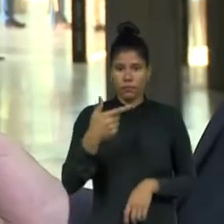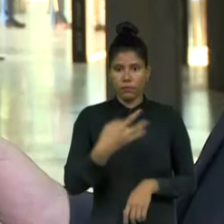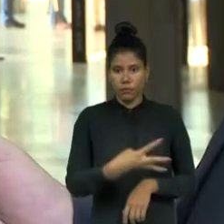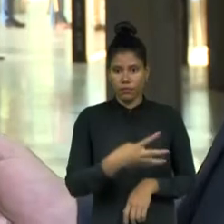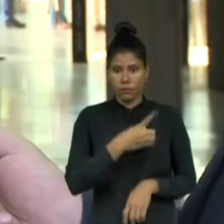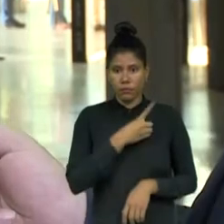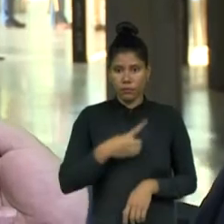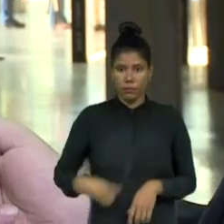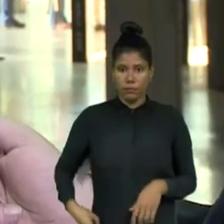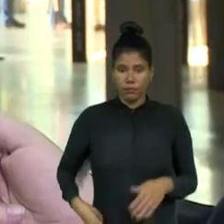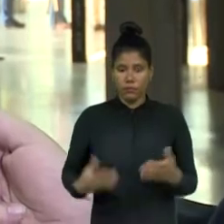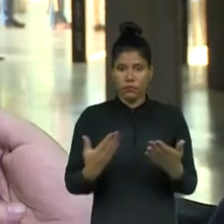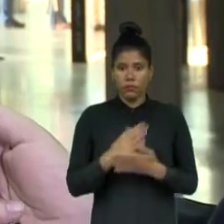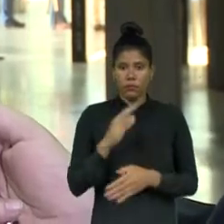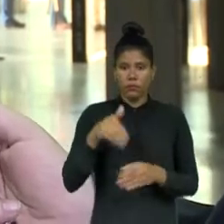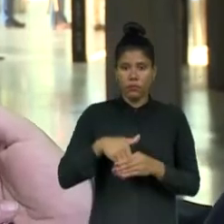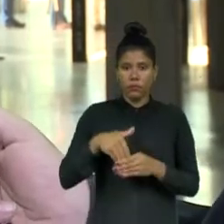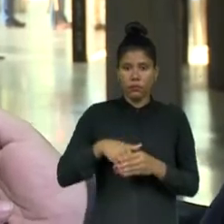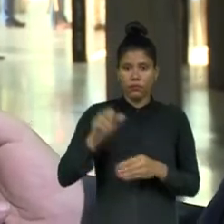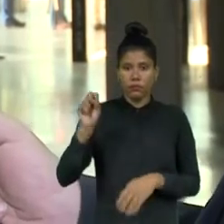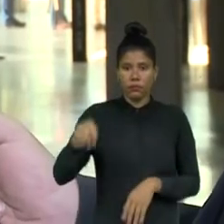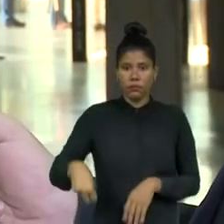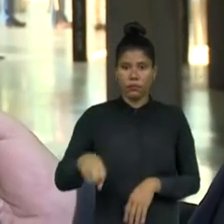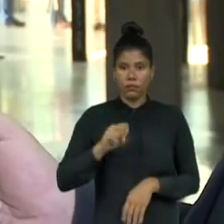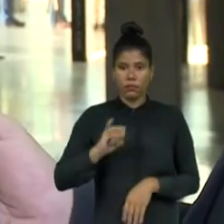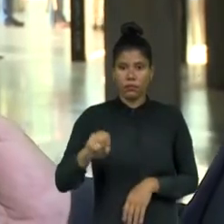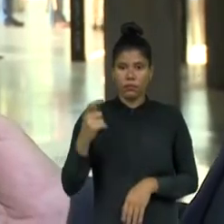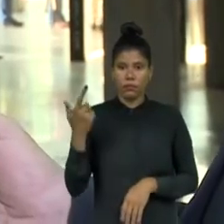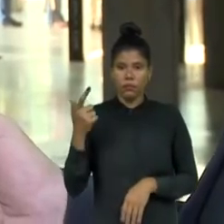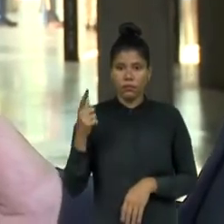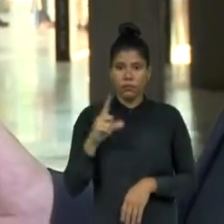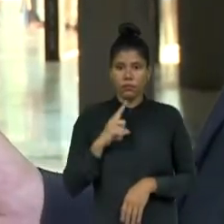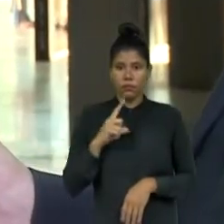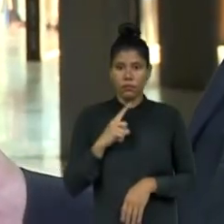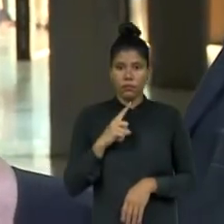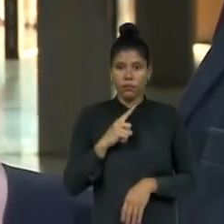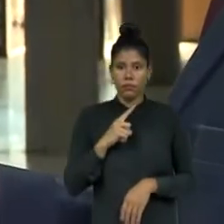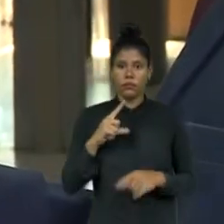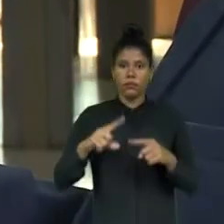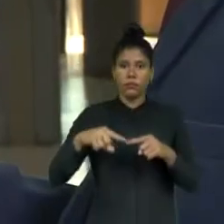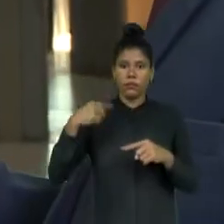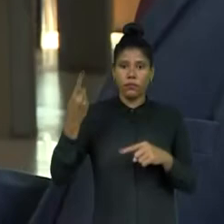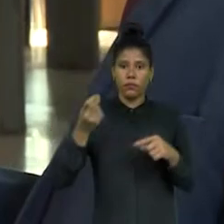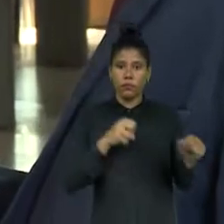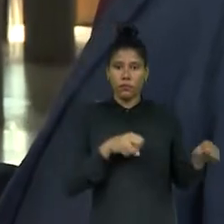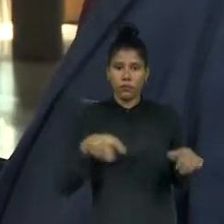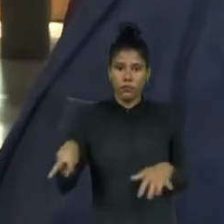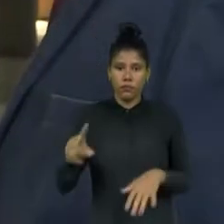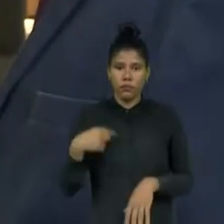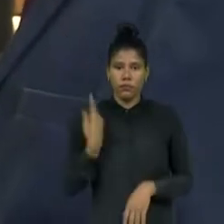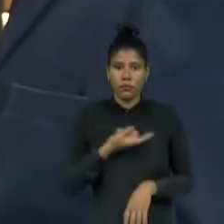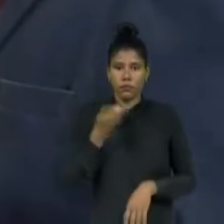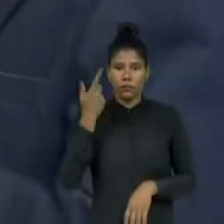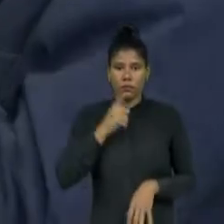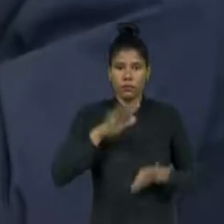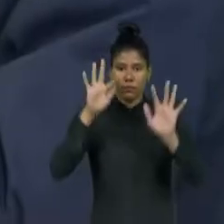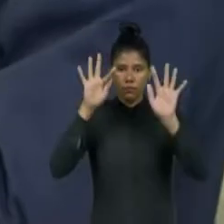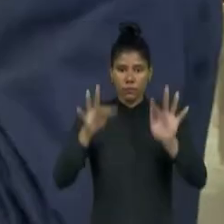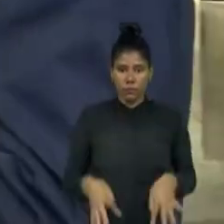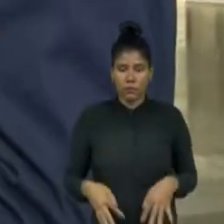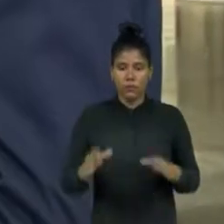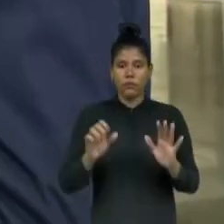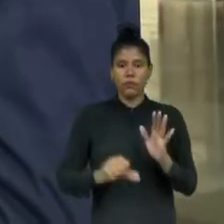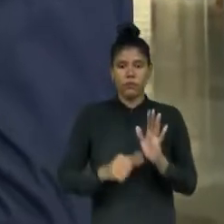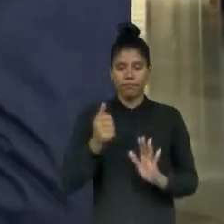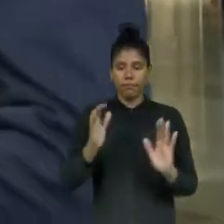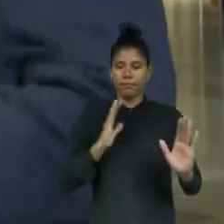né, votando favoravelmente. E se não tivermos, nós temos a próxima semana ainda para que a gente possa fechar esse primeiro período legislativo.